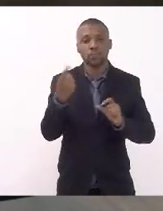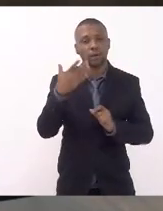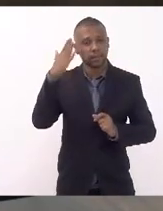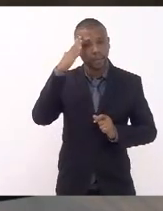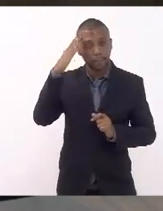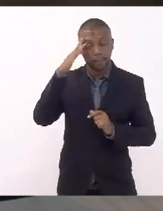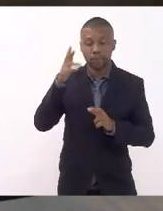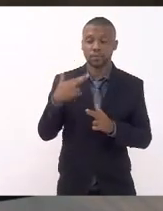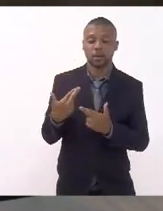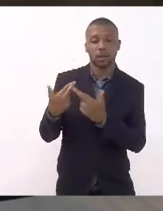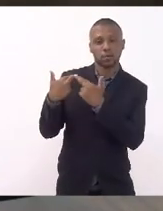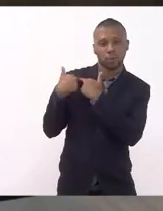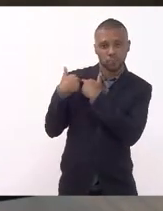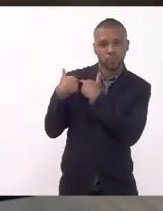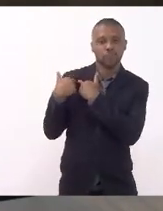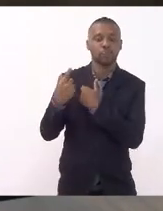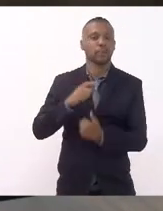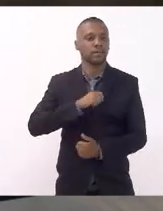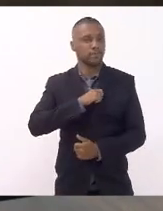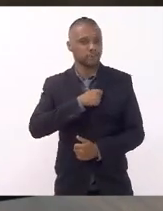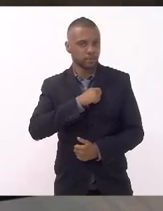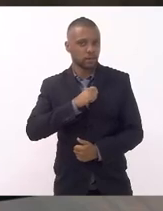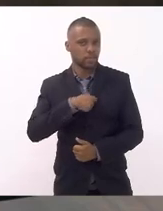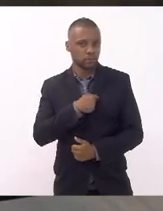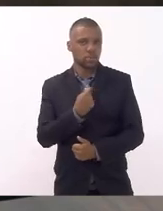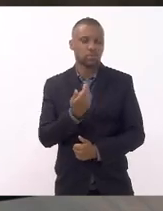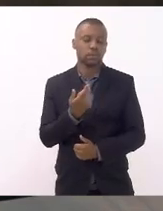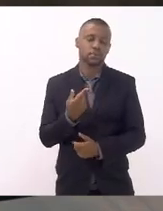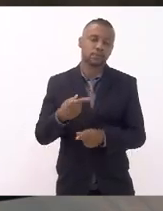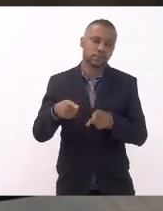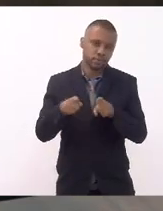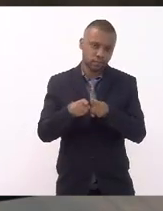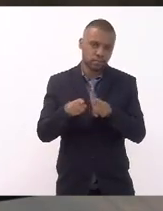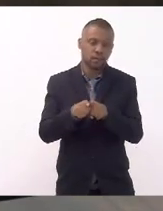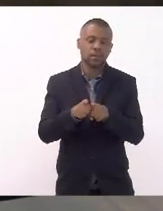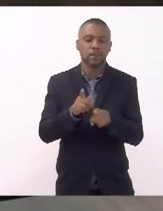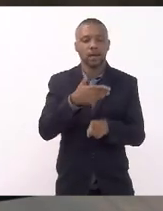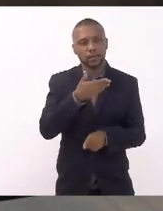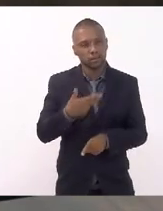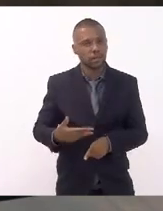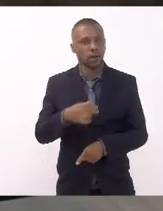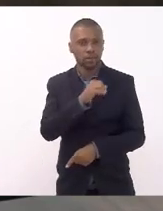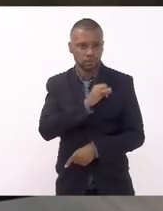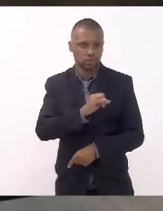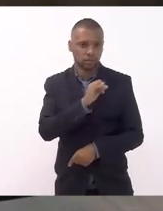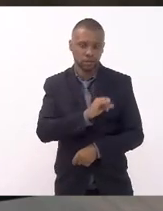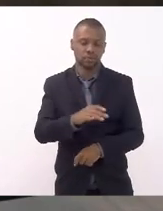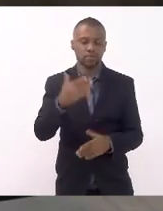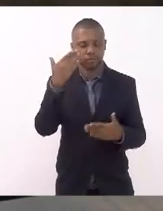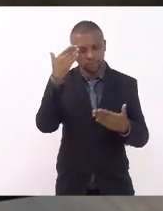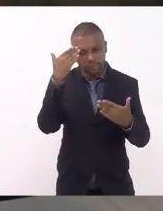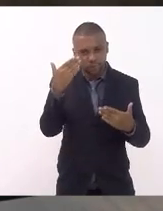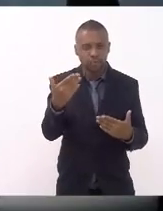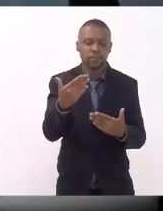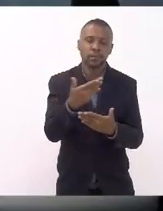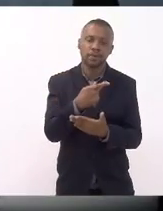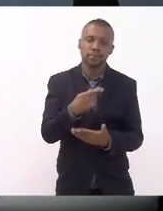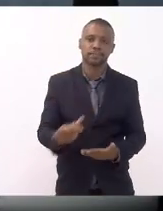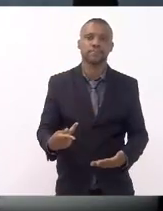responsabilidade enquanto fiscalizadoras e fiscalizadores do Estado do Rio de Janeiro. Muito obrigada, senhora